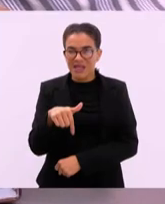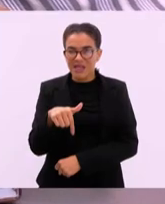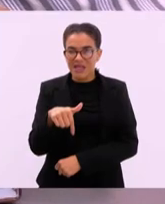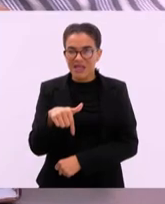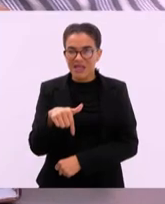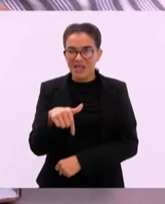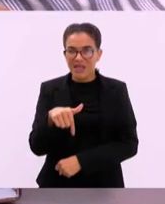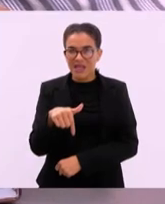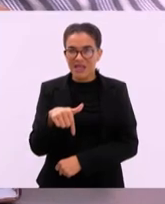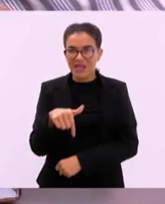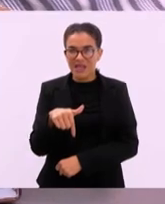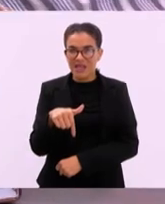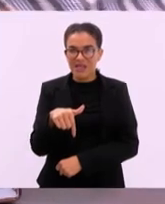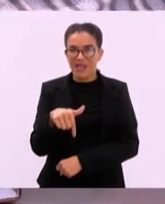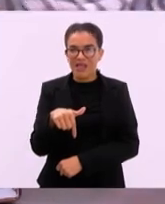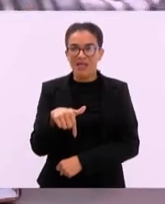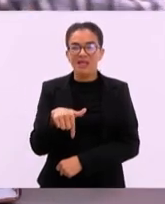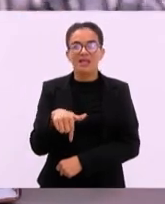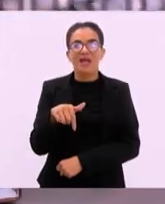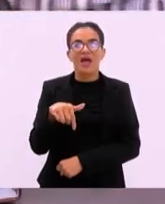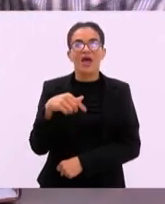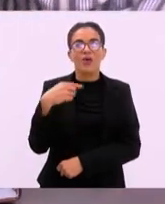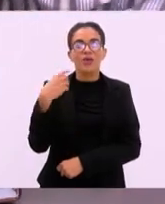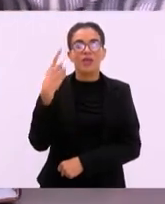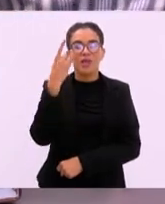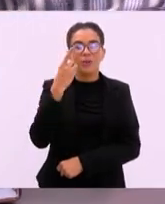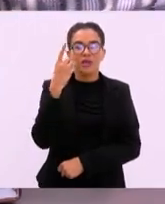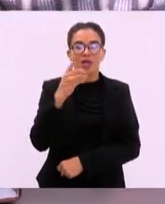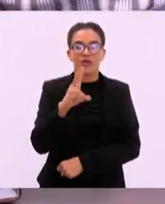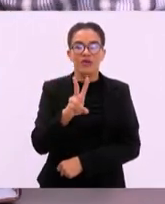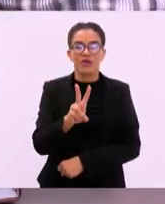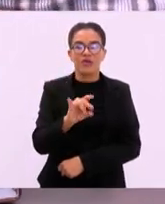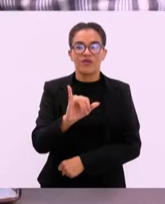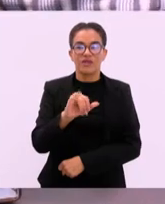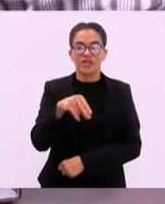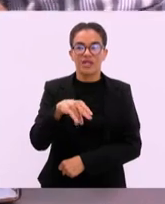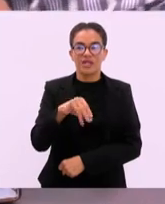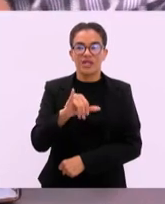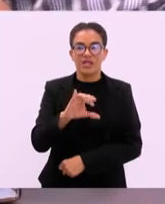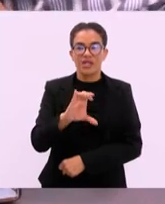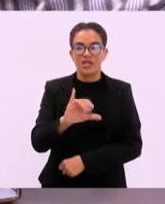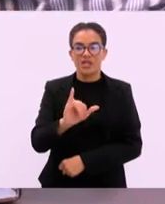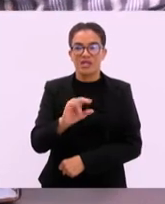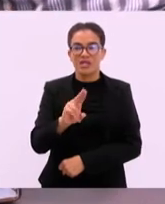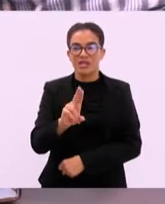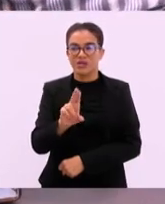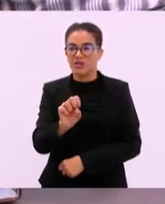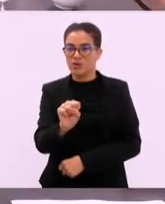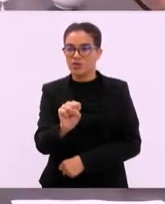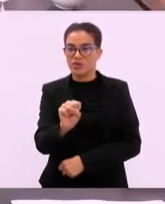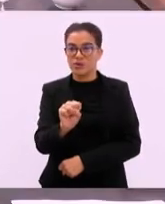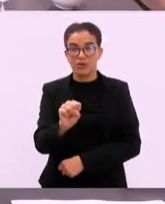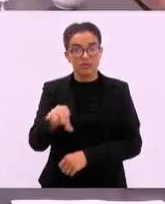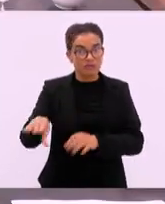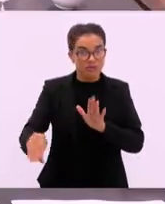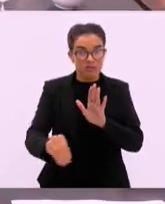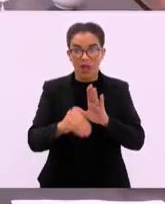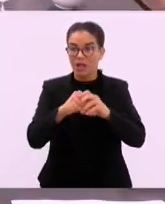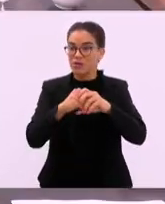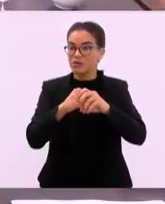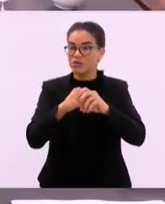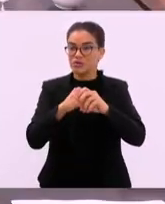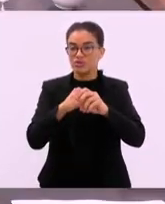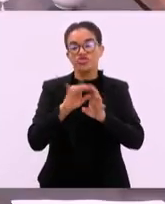Distribuição. Está com Vinícius Cozolino sem parecer. Então, de repente, se o deputado Serafini incluir essa análise, de repente já dá